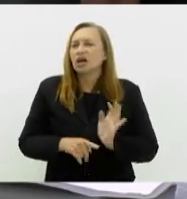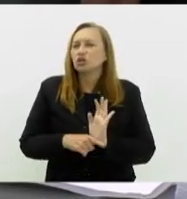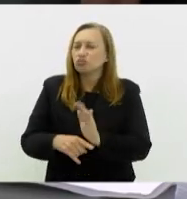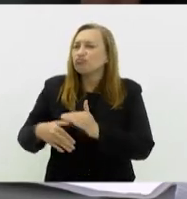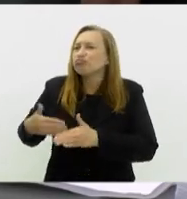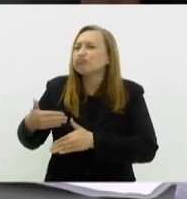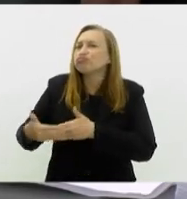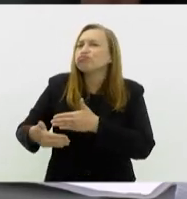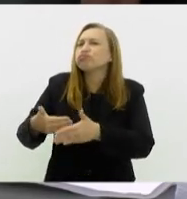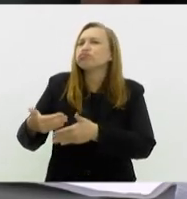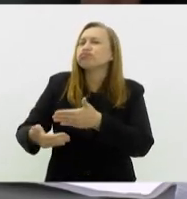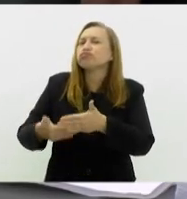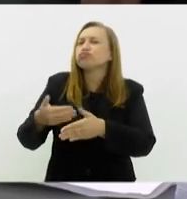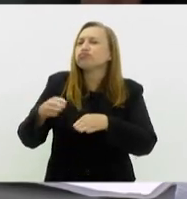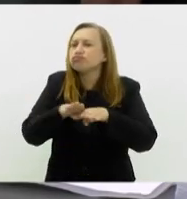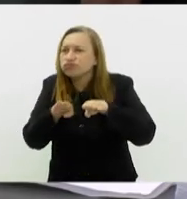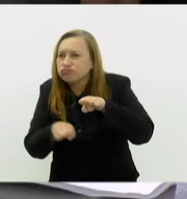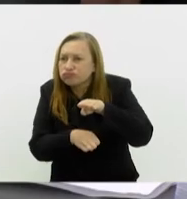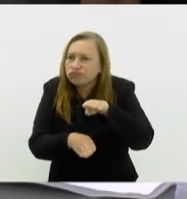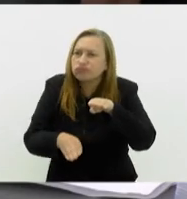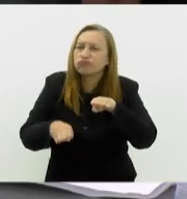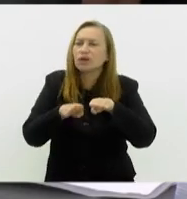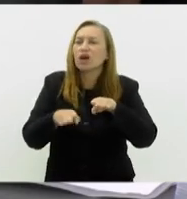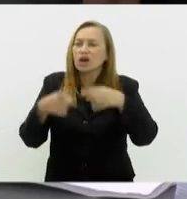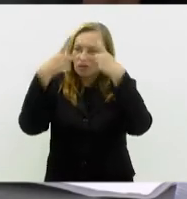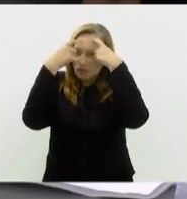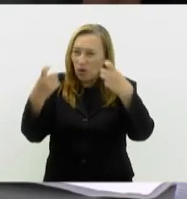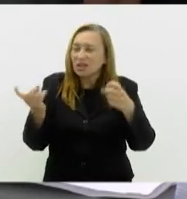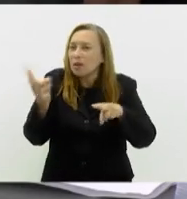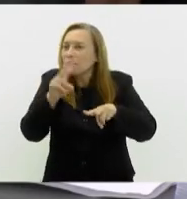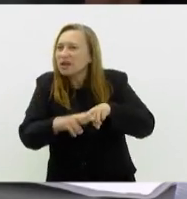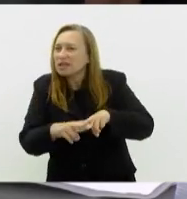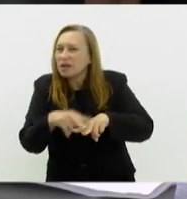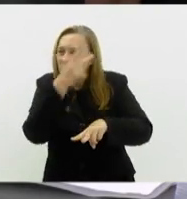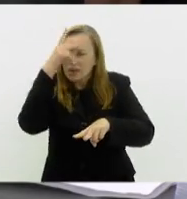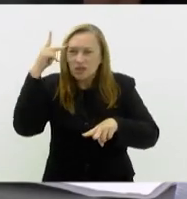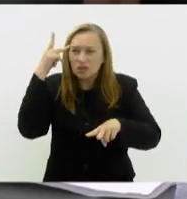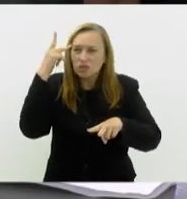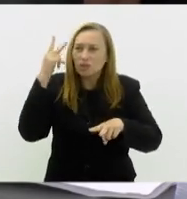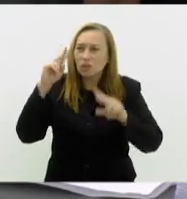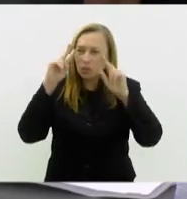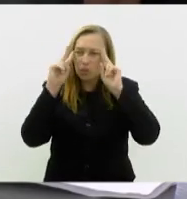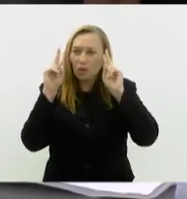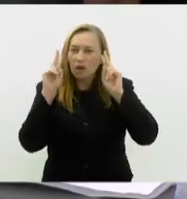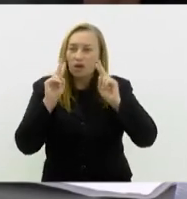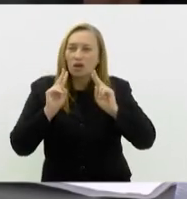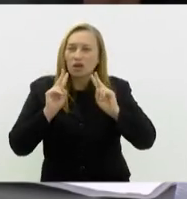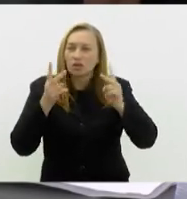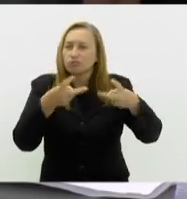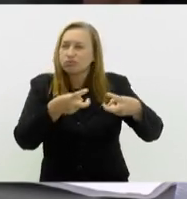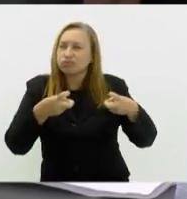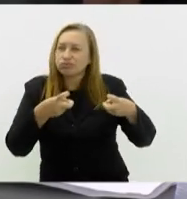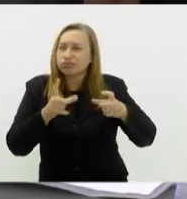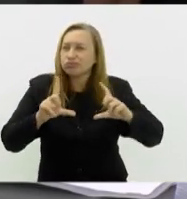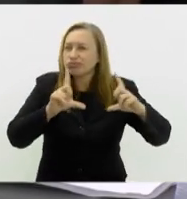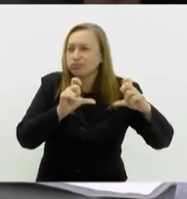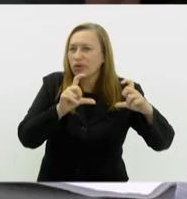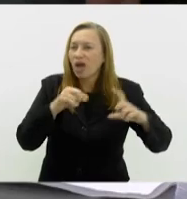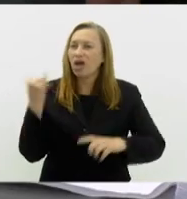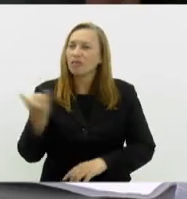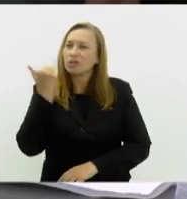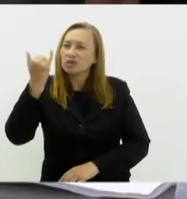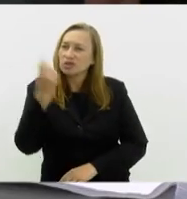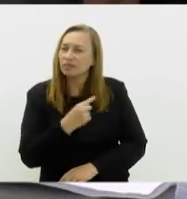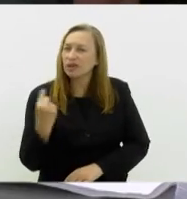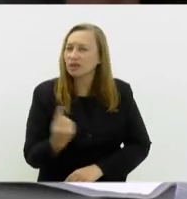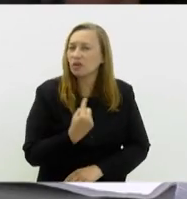absolutamente desigual e violento de prender pessoas a partir do reconhecimento fotográfico acho que esse é um elemento importante para